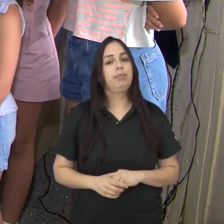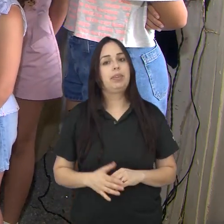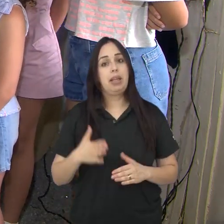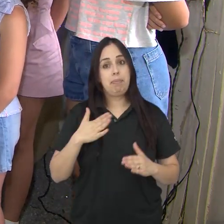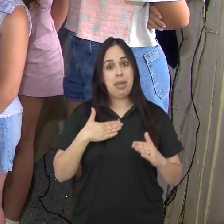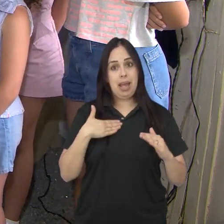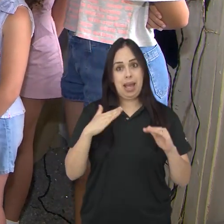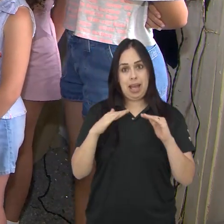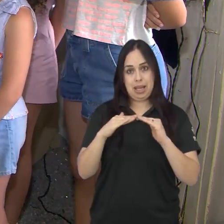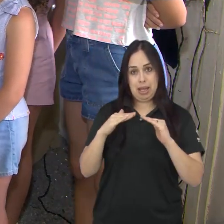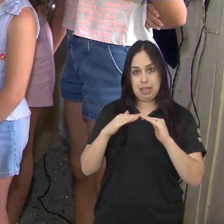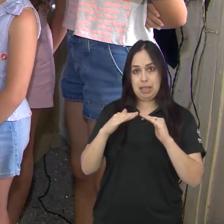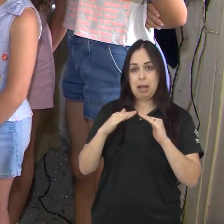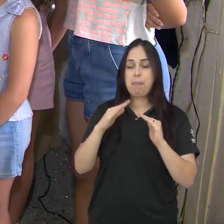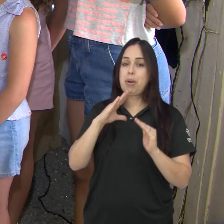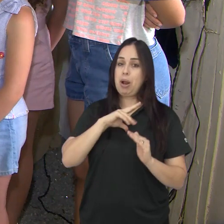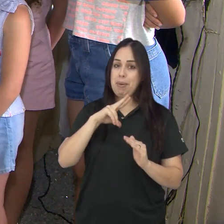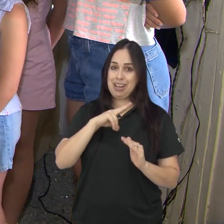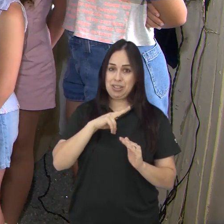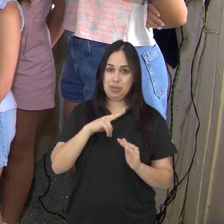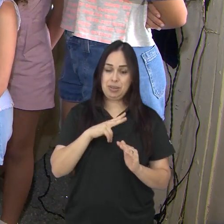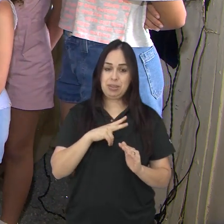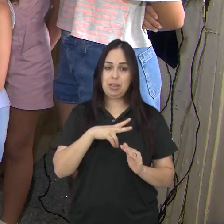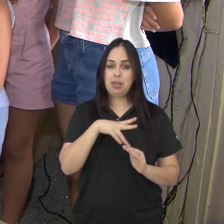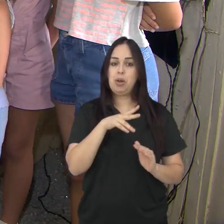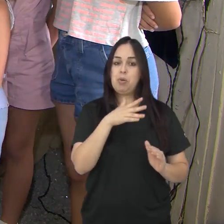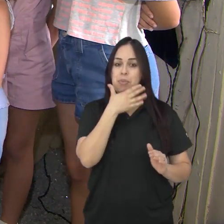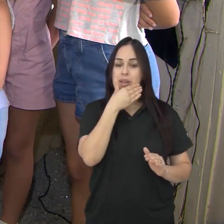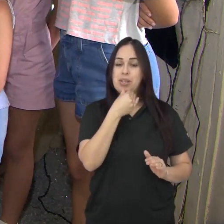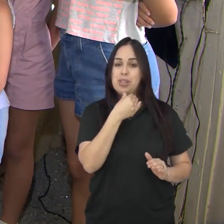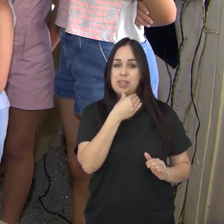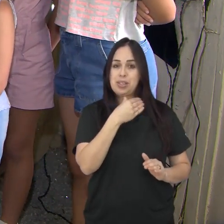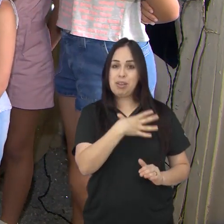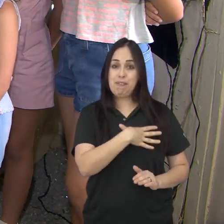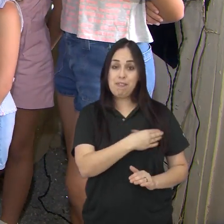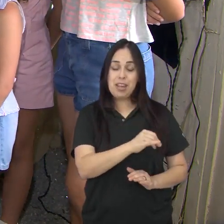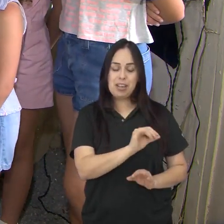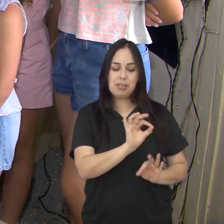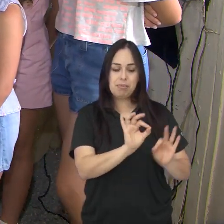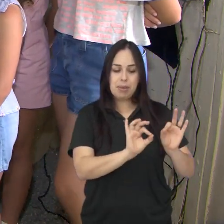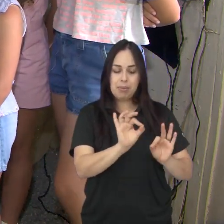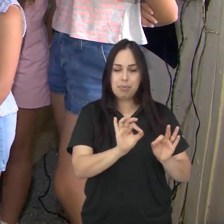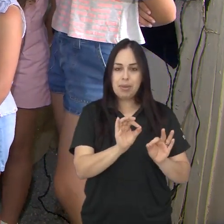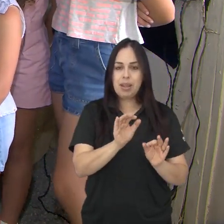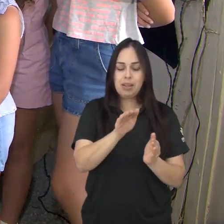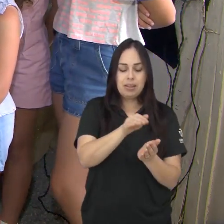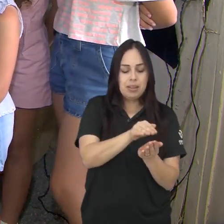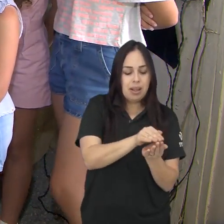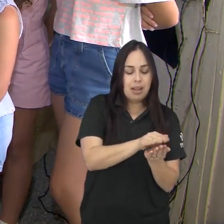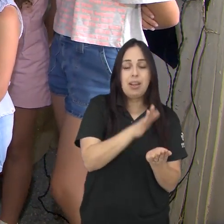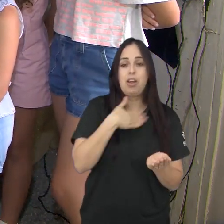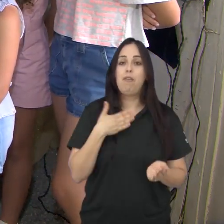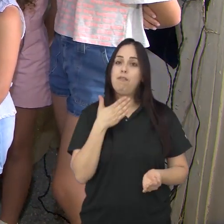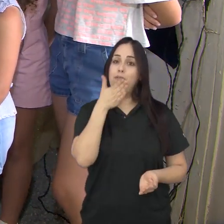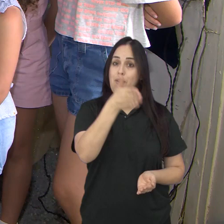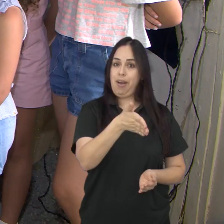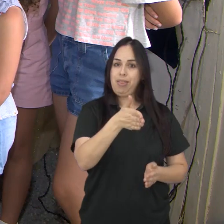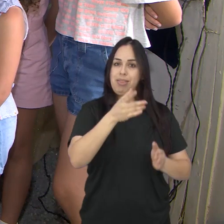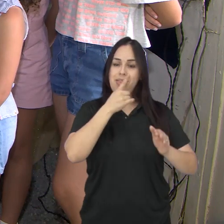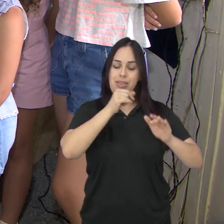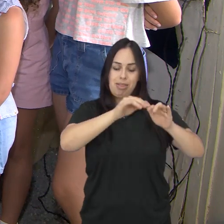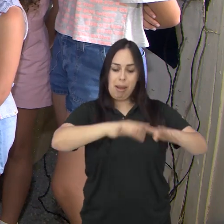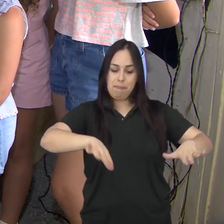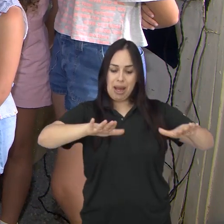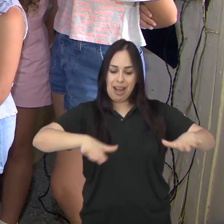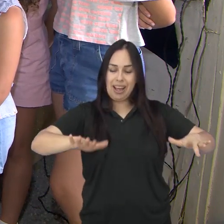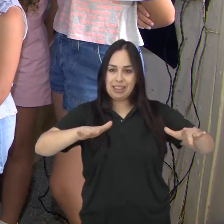na minha casa, a particularidade que tem no meu presépio, que meus meninos montam, são as conchinhas. Que quando a gente vai à